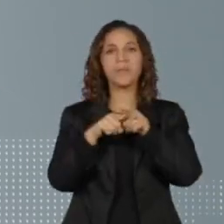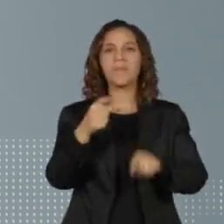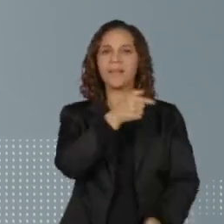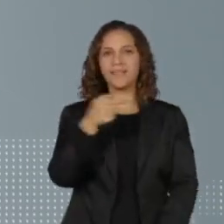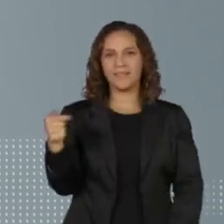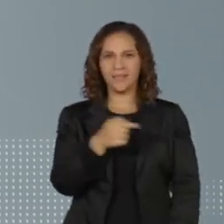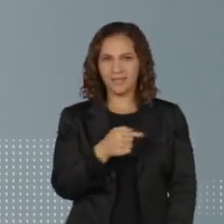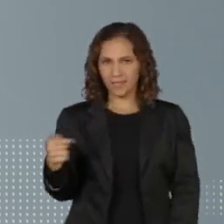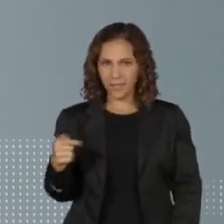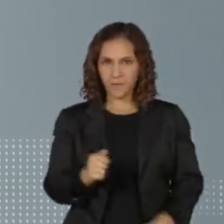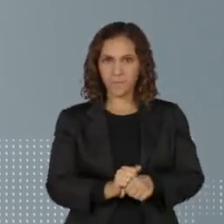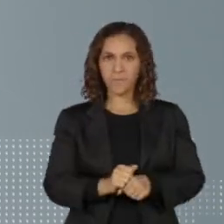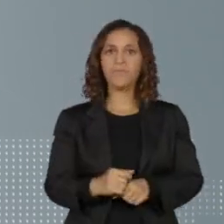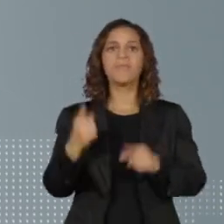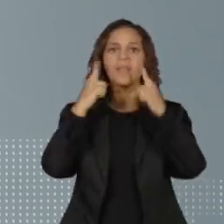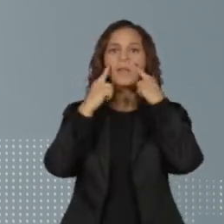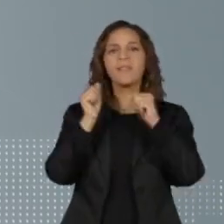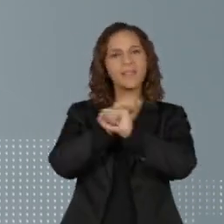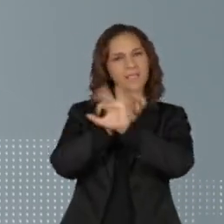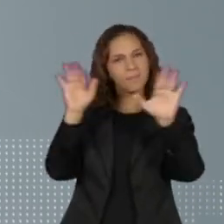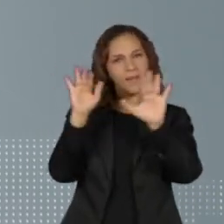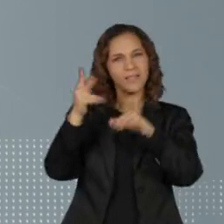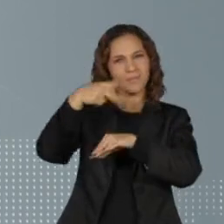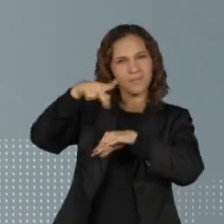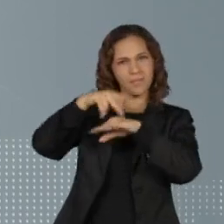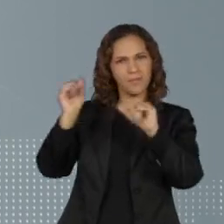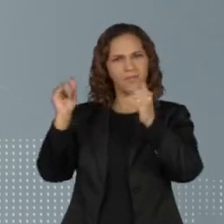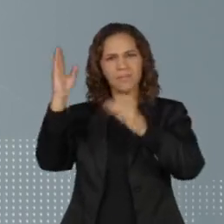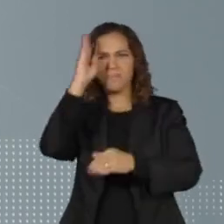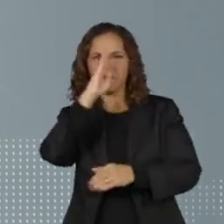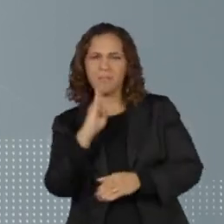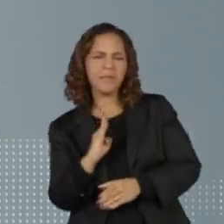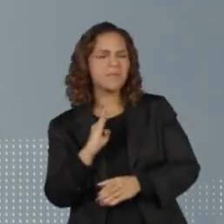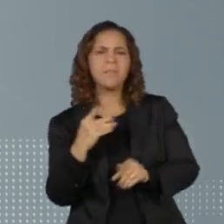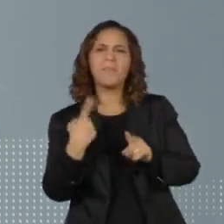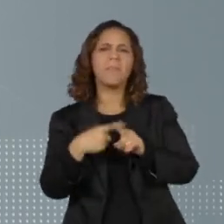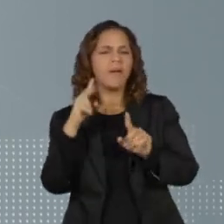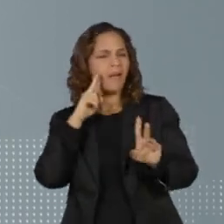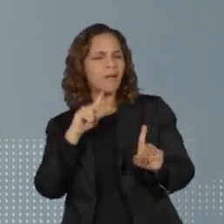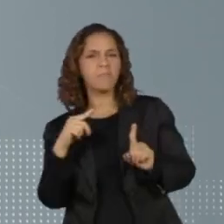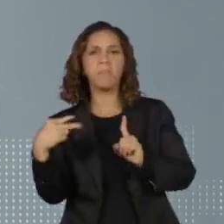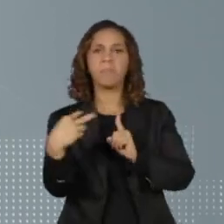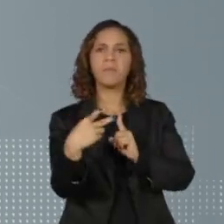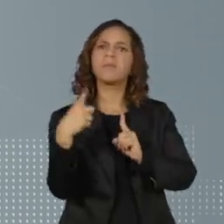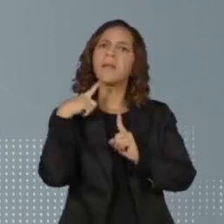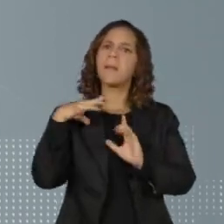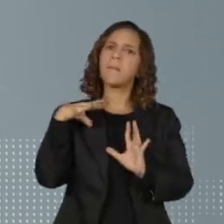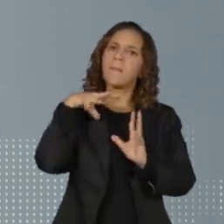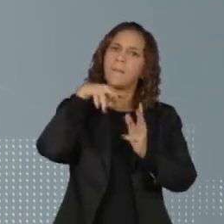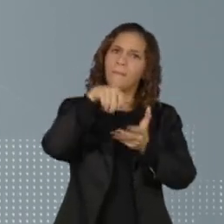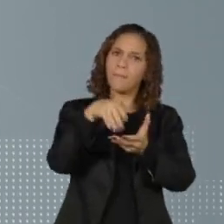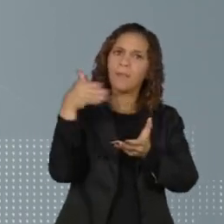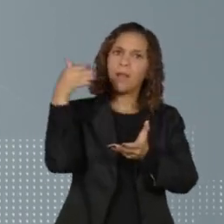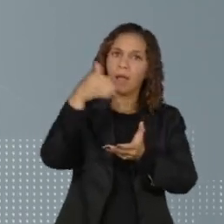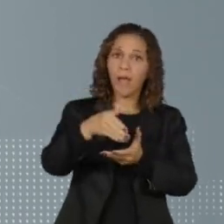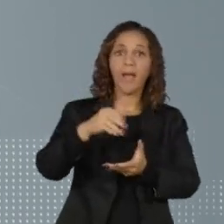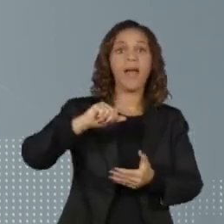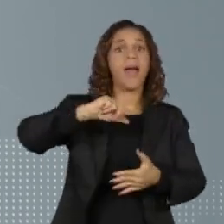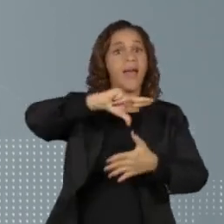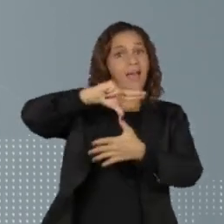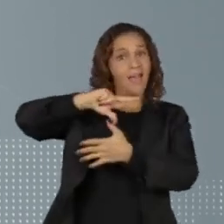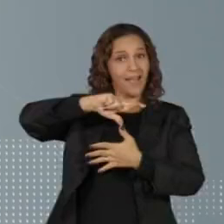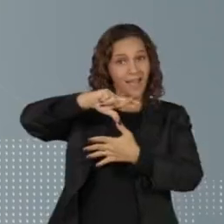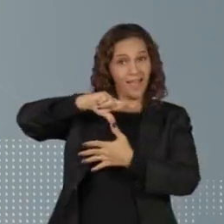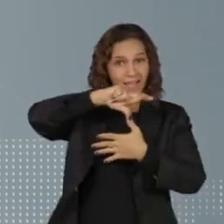a transparência internacional avalia que o desempenho ruim do Brasil coloca o país abaixo da Média Global da Média da América Latina